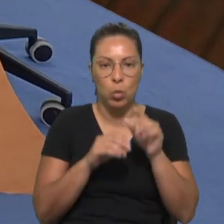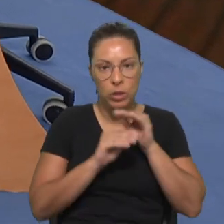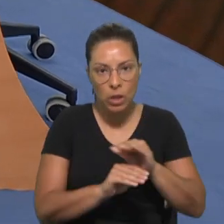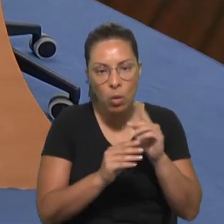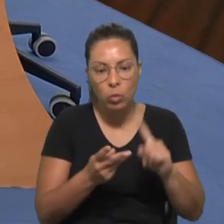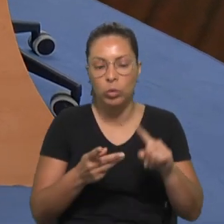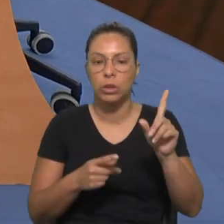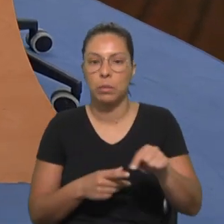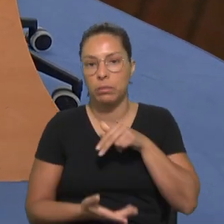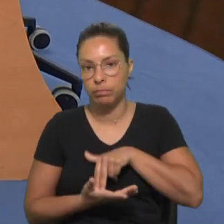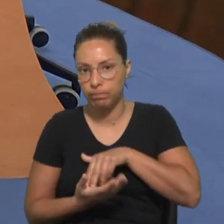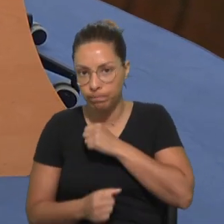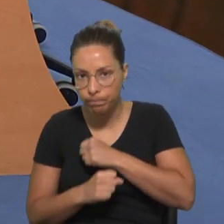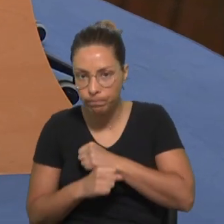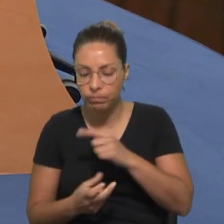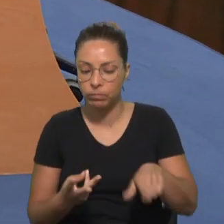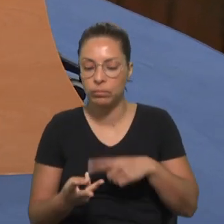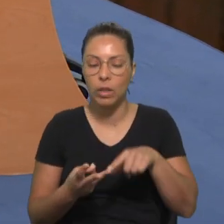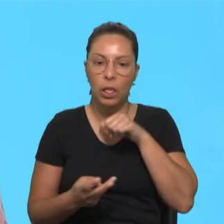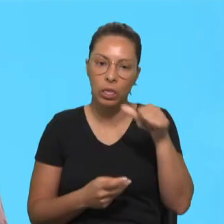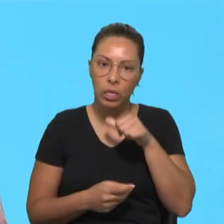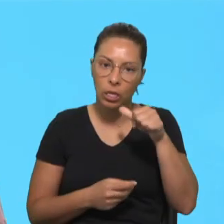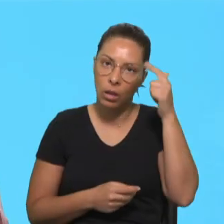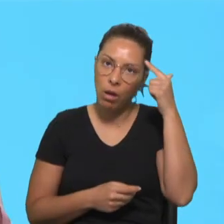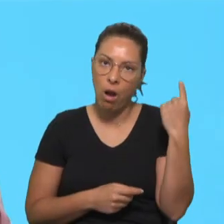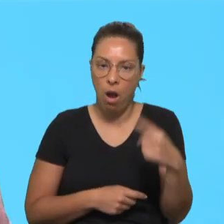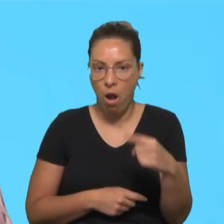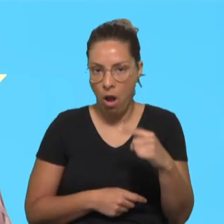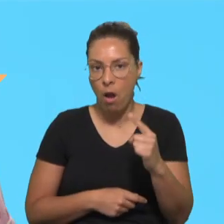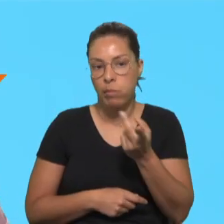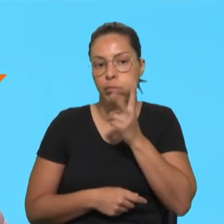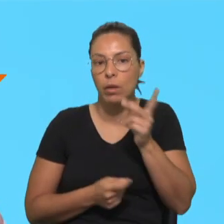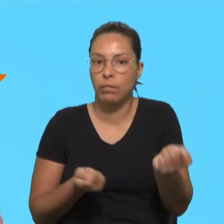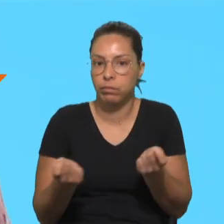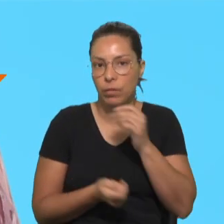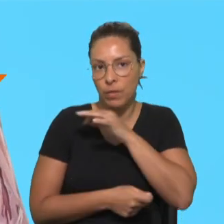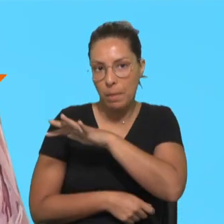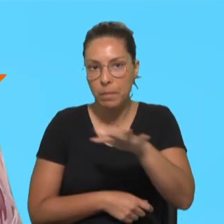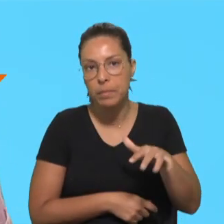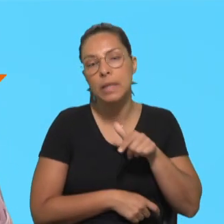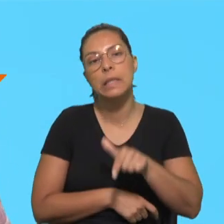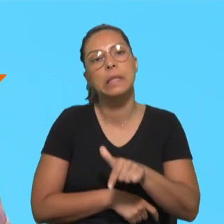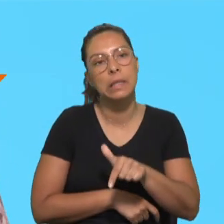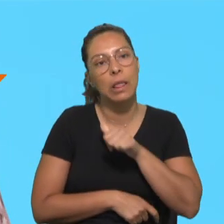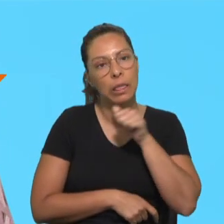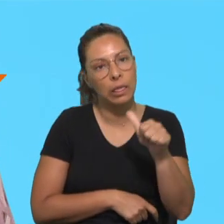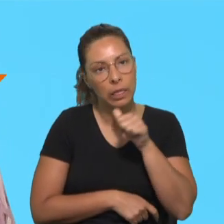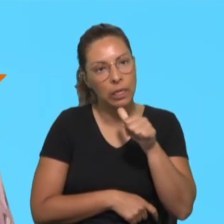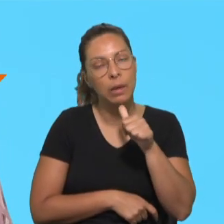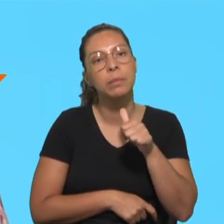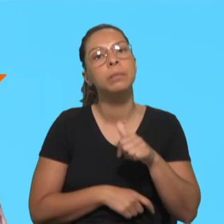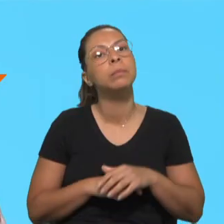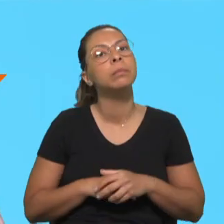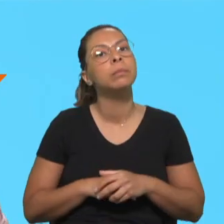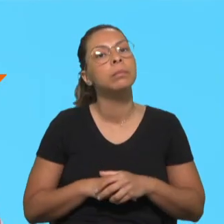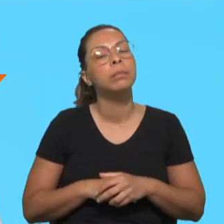também. Sim, de facto, são várias as frentes em que as cooperadoras da família atualizam a missão hoje, quer junto dos